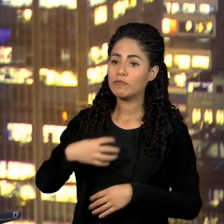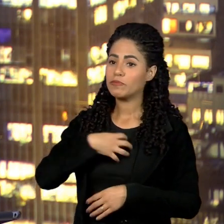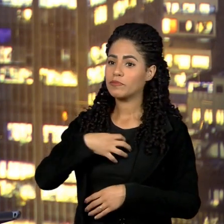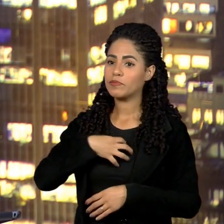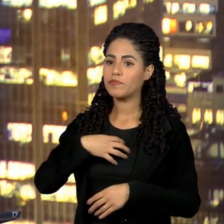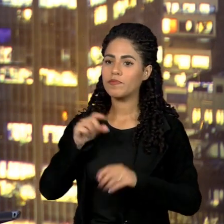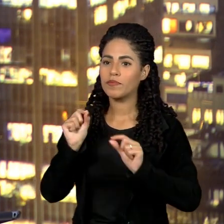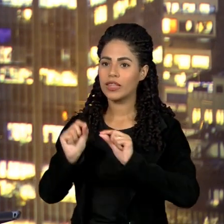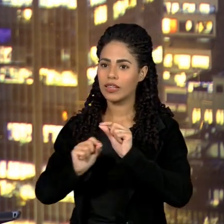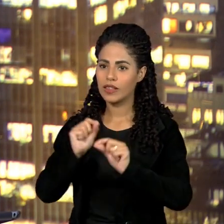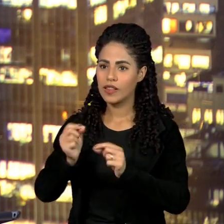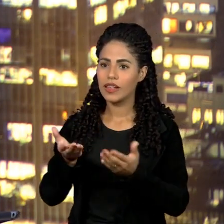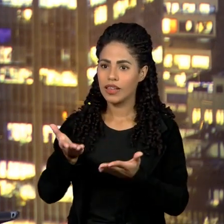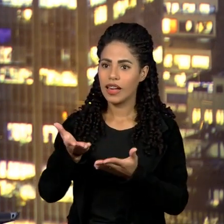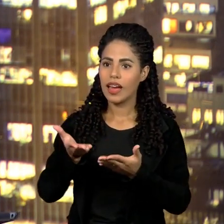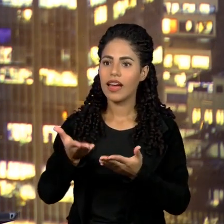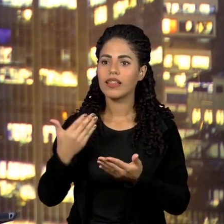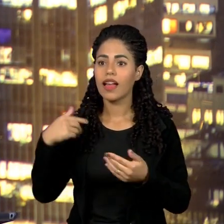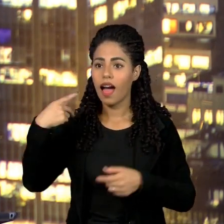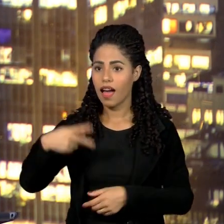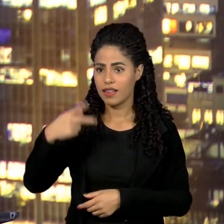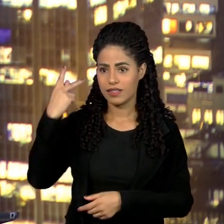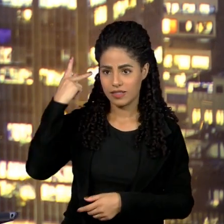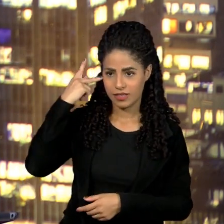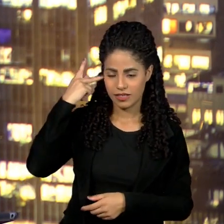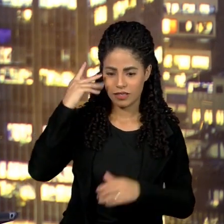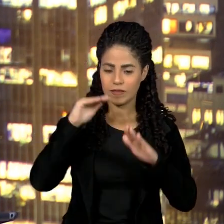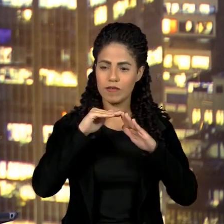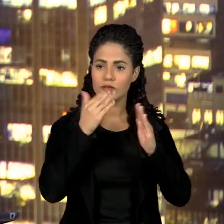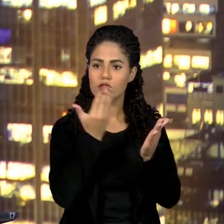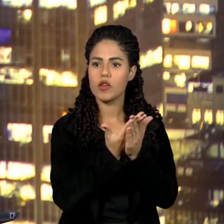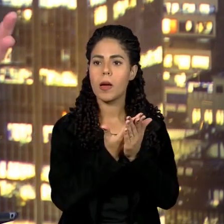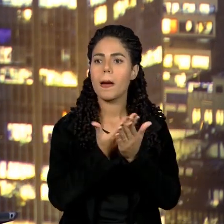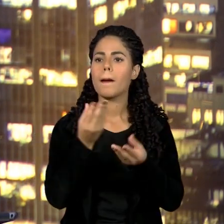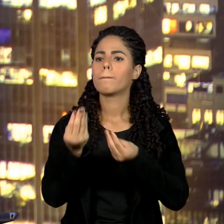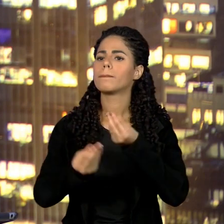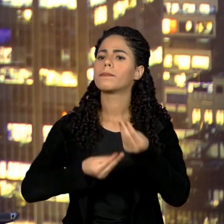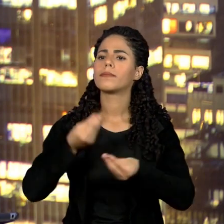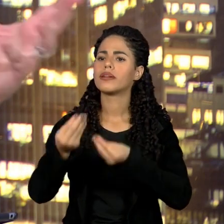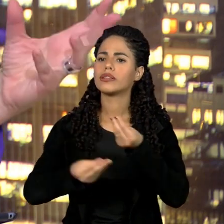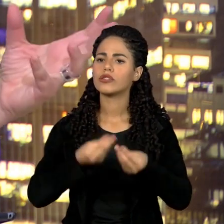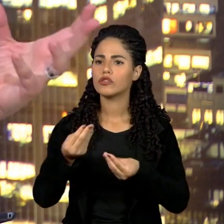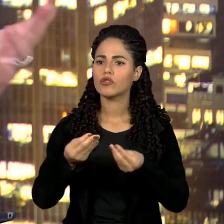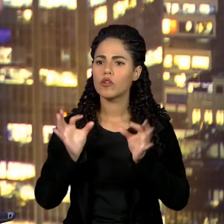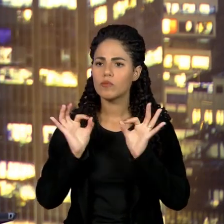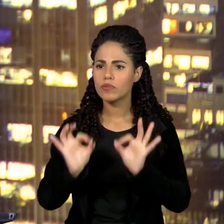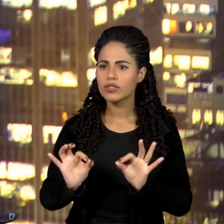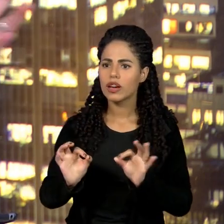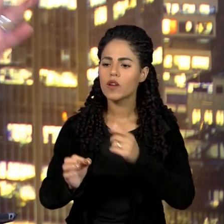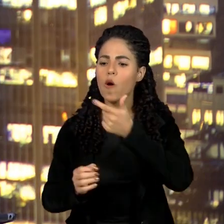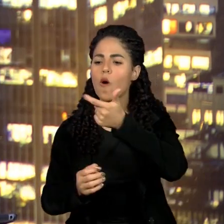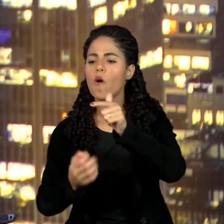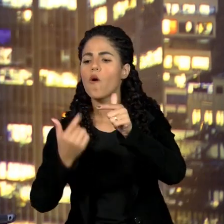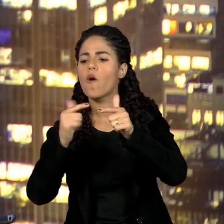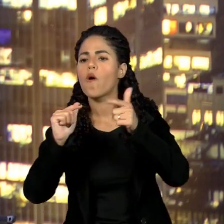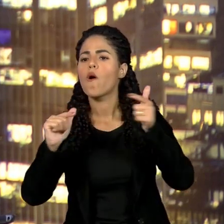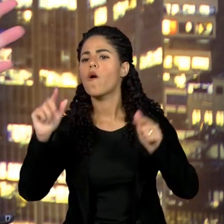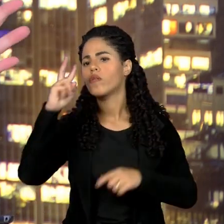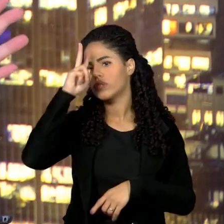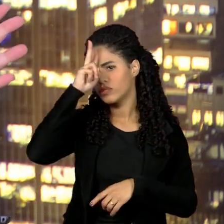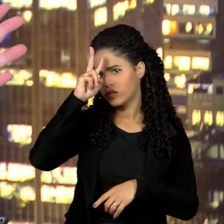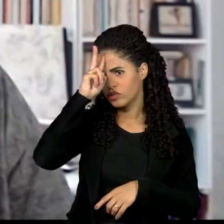Andrioli, porque essa conversa foi feita aqui em São Paulo, mas a depender da região, viriam outras histórias? Como é que isso